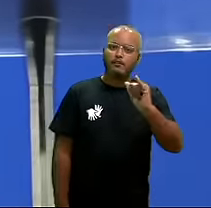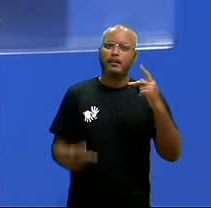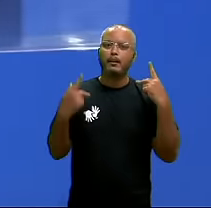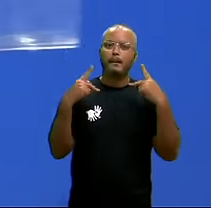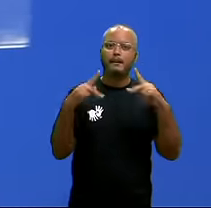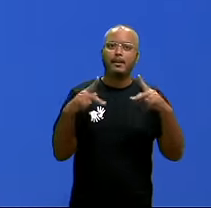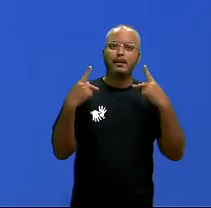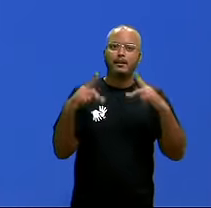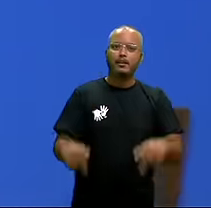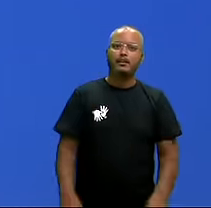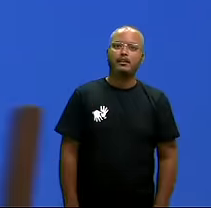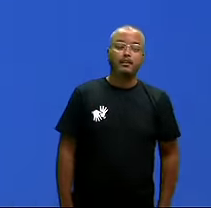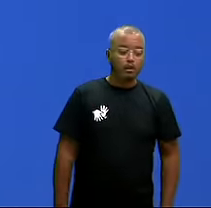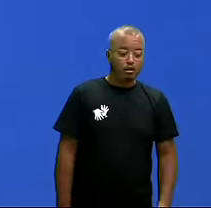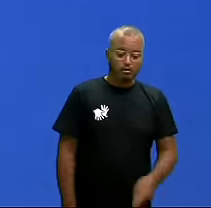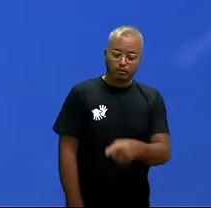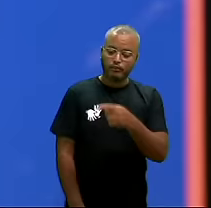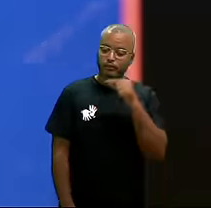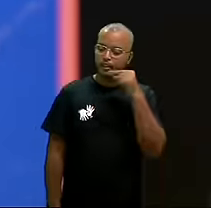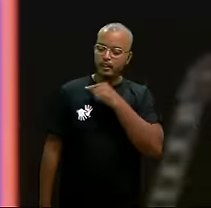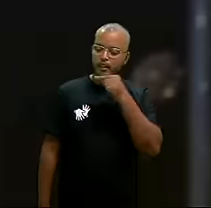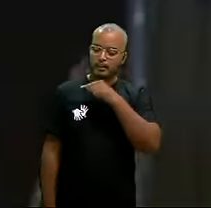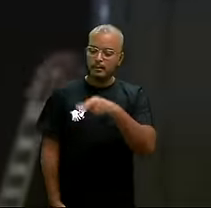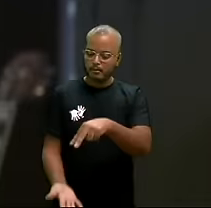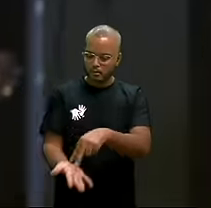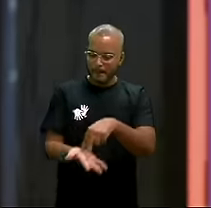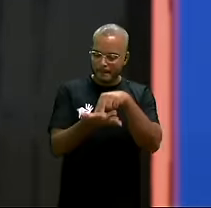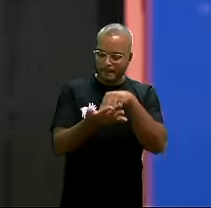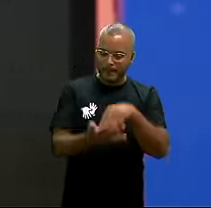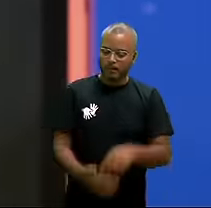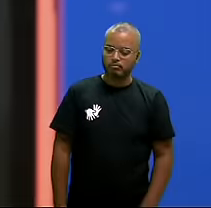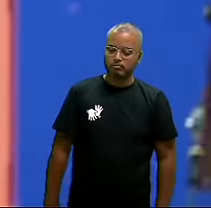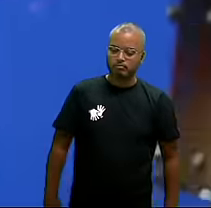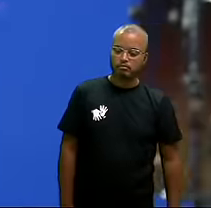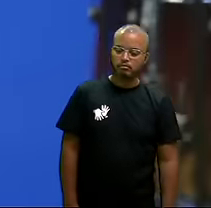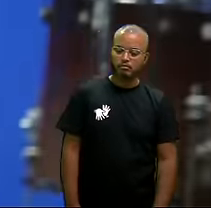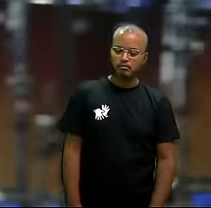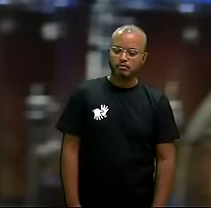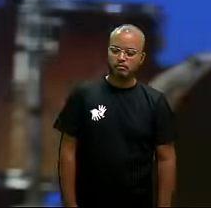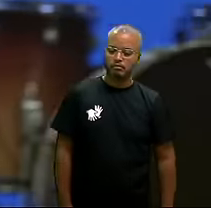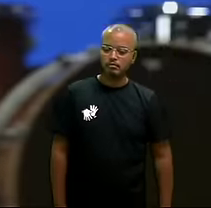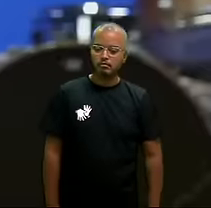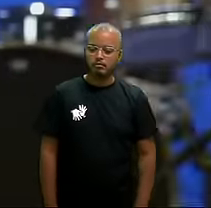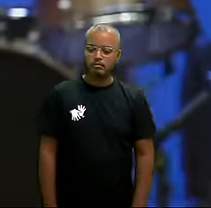Ponha-te de pé. Aí eu já arrepiei todinho. Eu falei, falou em espanhol comigo, irmão.